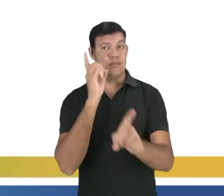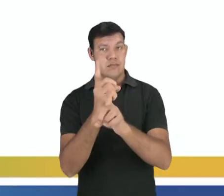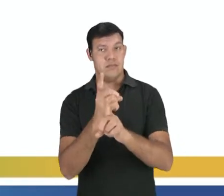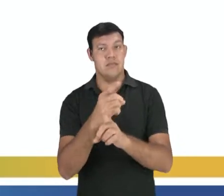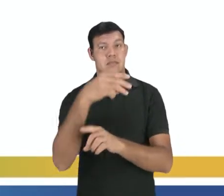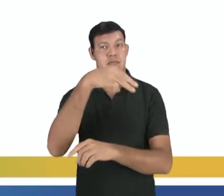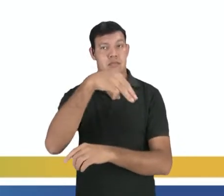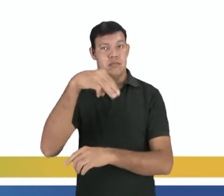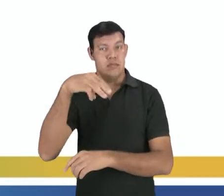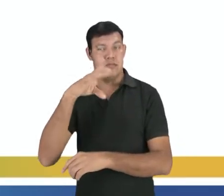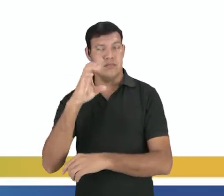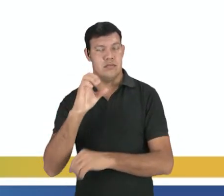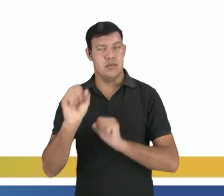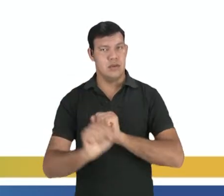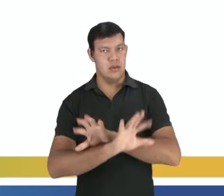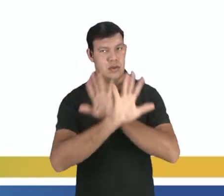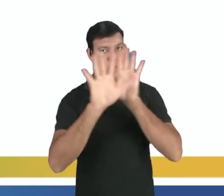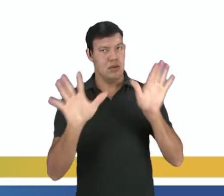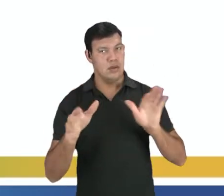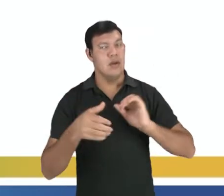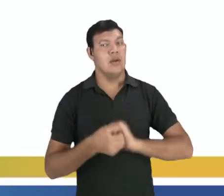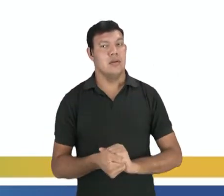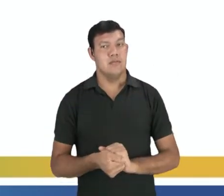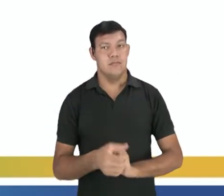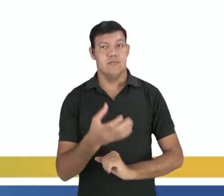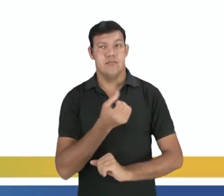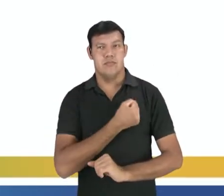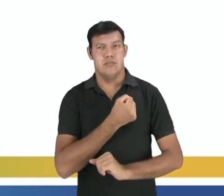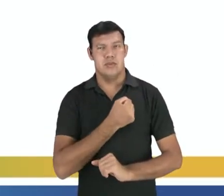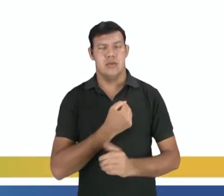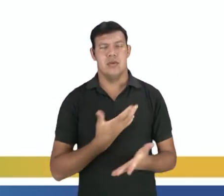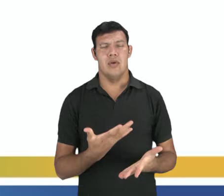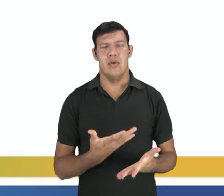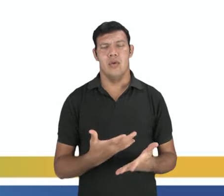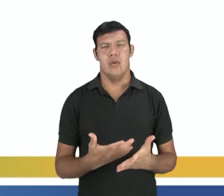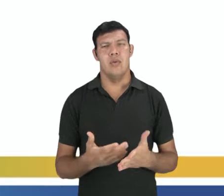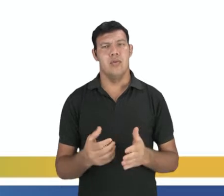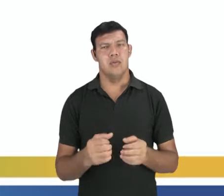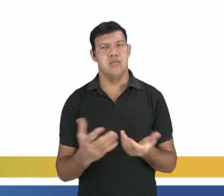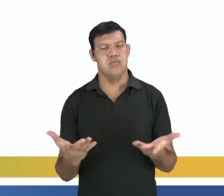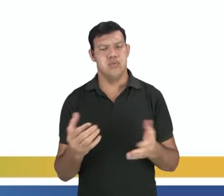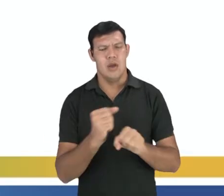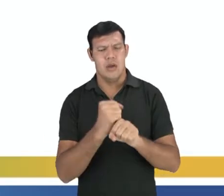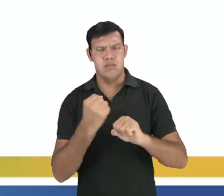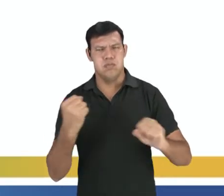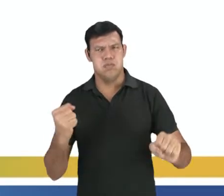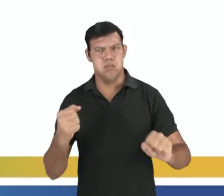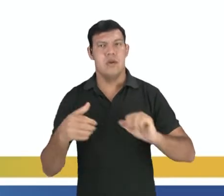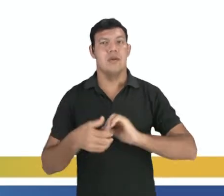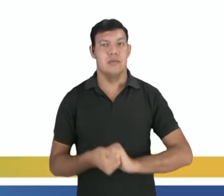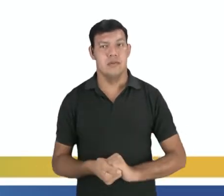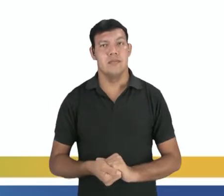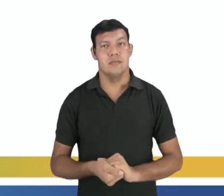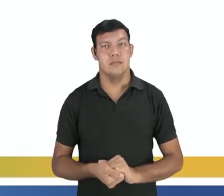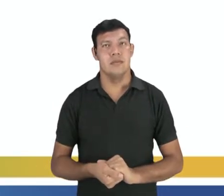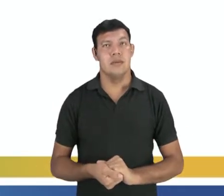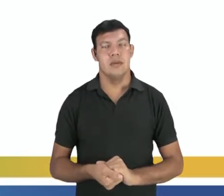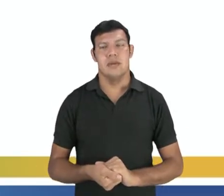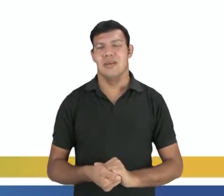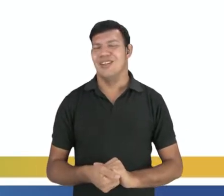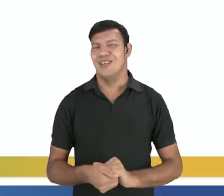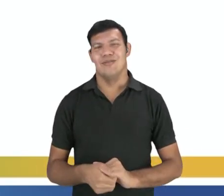são bem diretas. Contudo, para números grandes, ou com mais de dois algarismos, mais de dois números, elas não